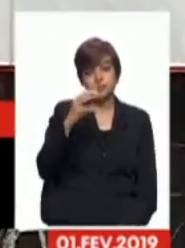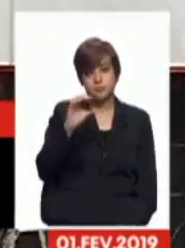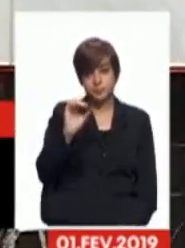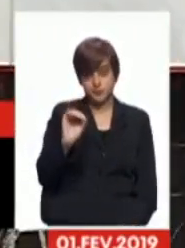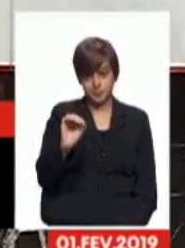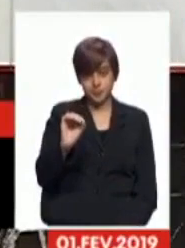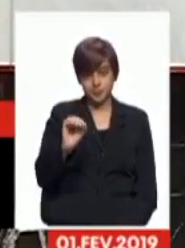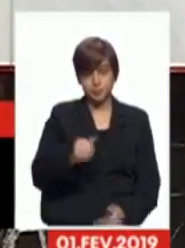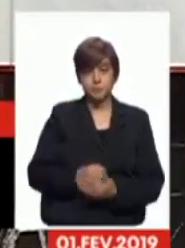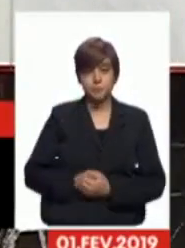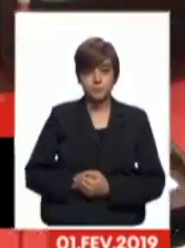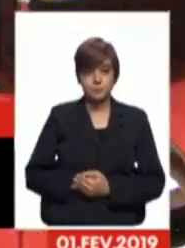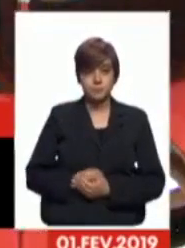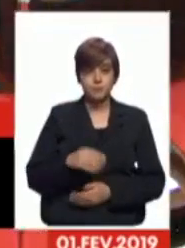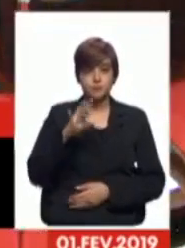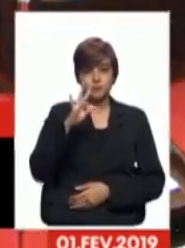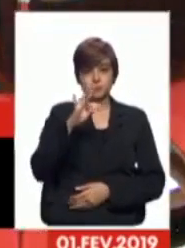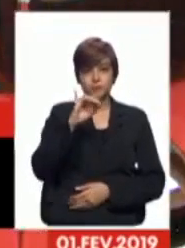Tiago Felipe Motacota.